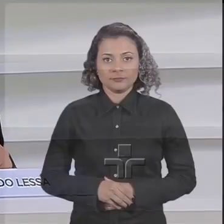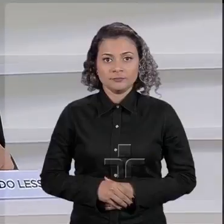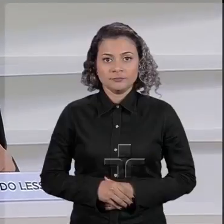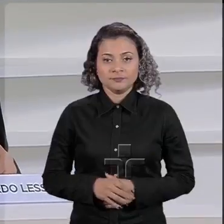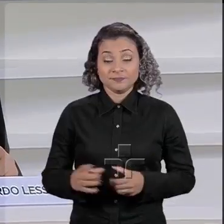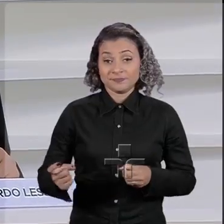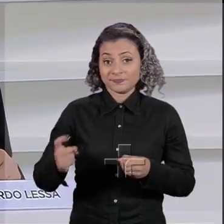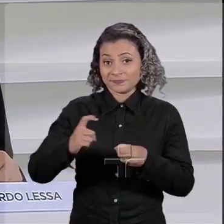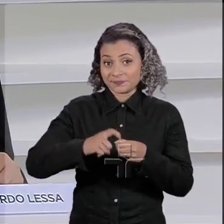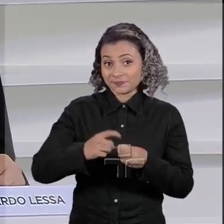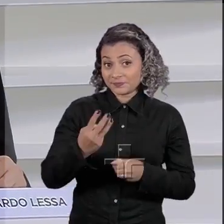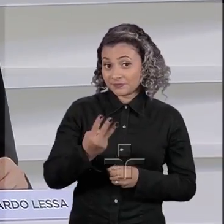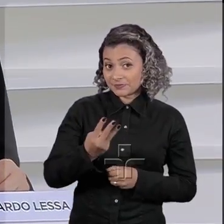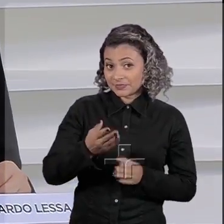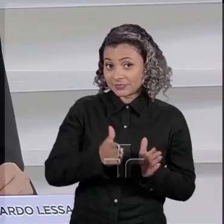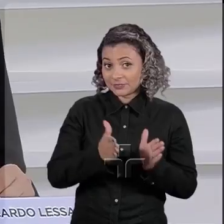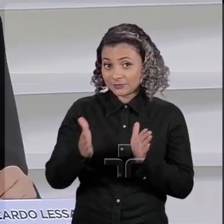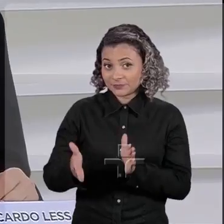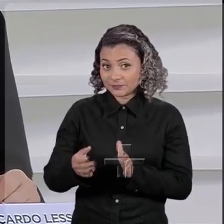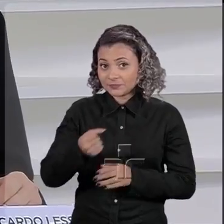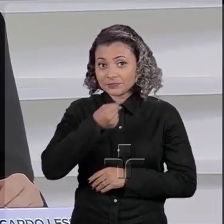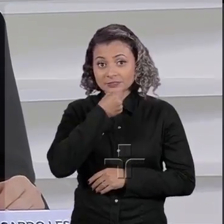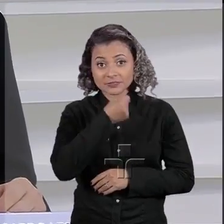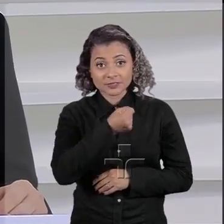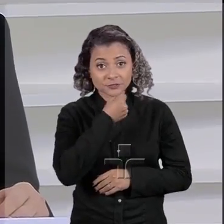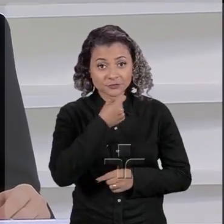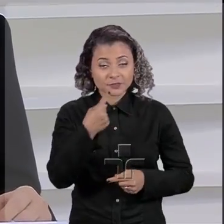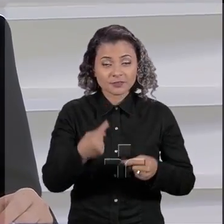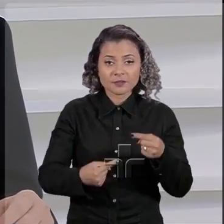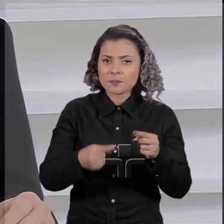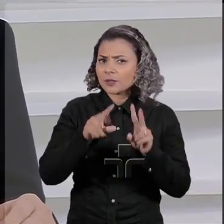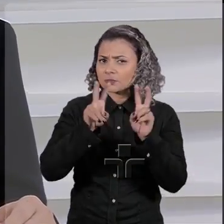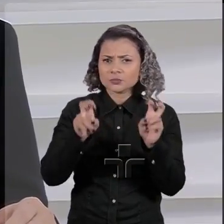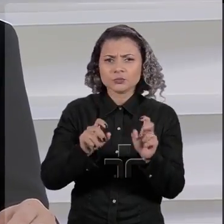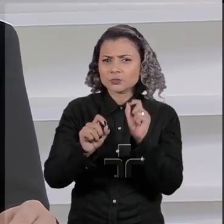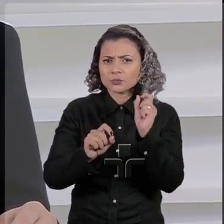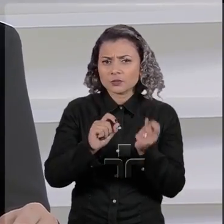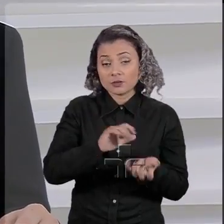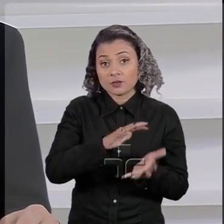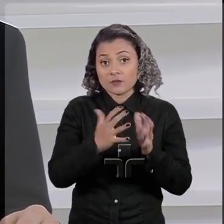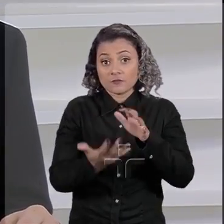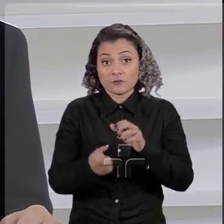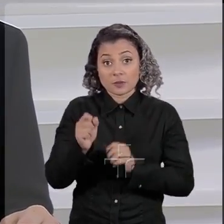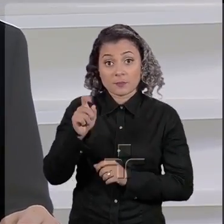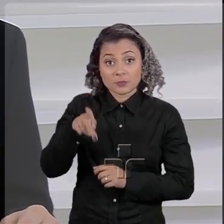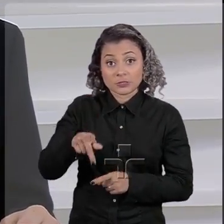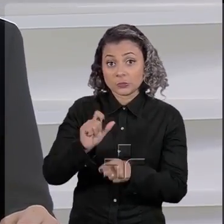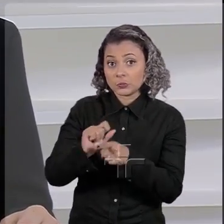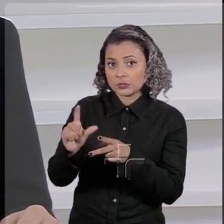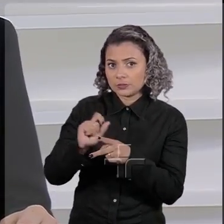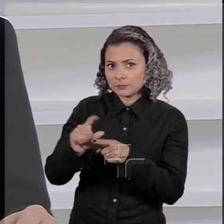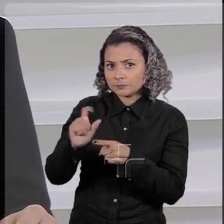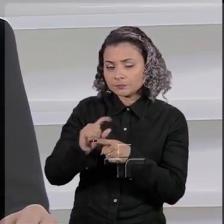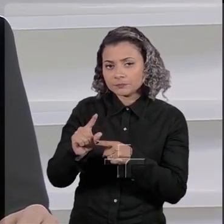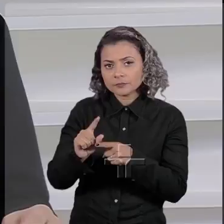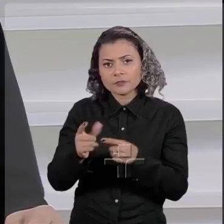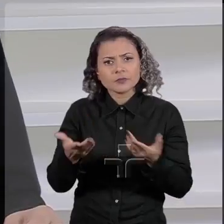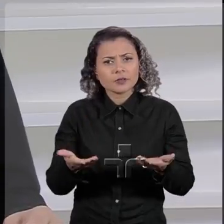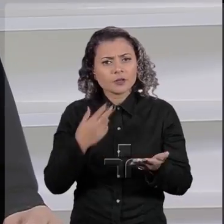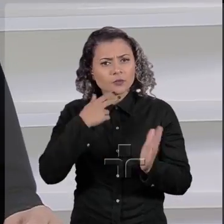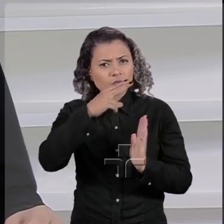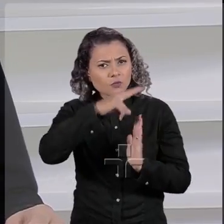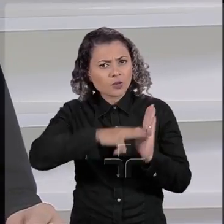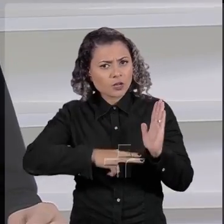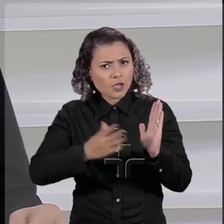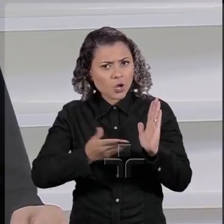Estamos de volta para o terceiro bloco do debate sobre a reforma da Previdência. Eu vou ler aqui